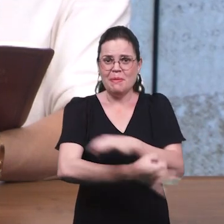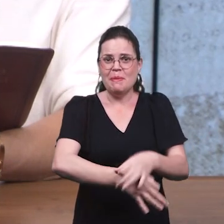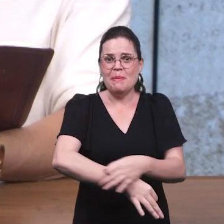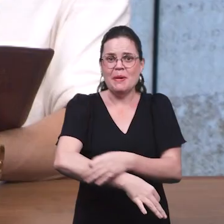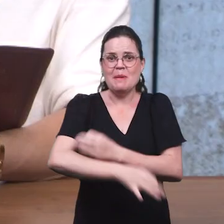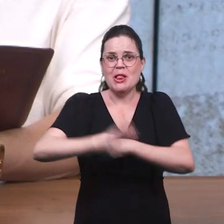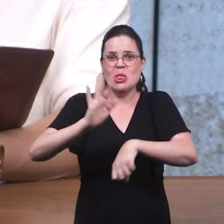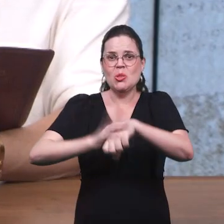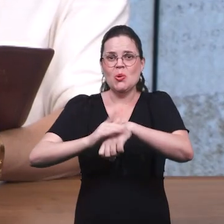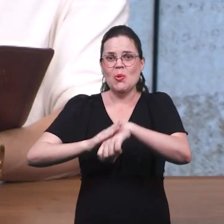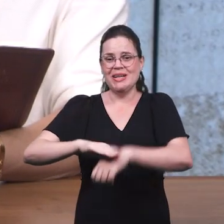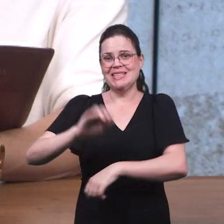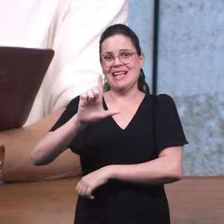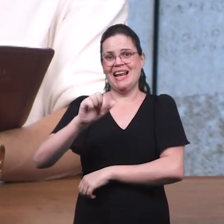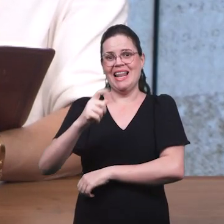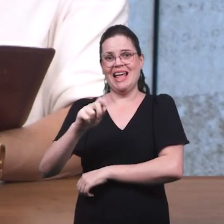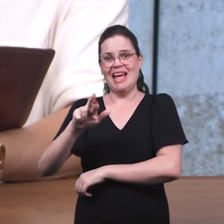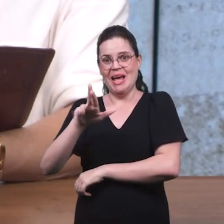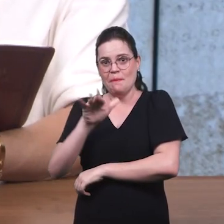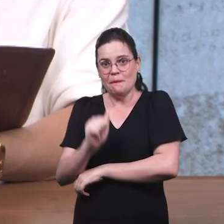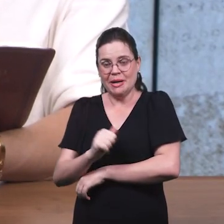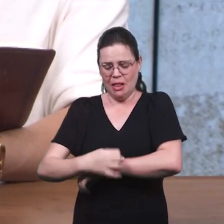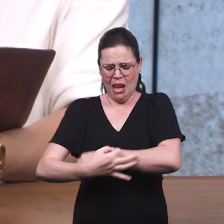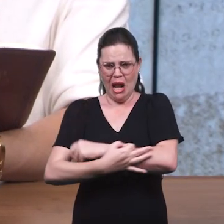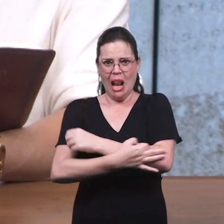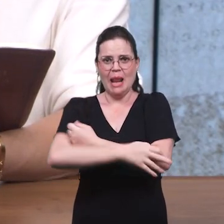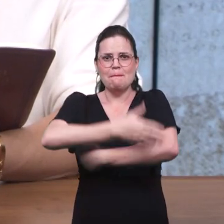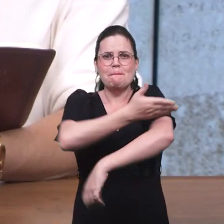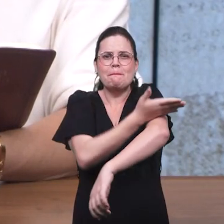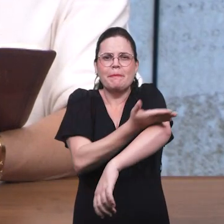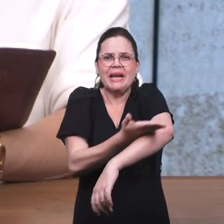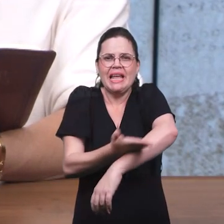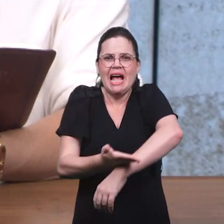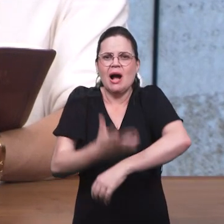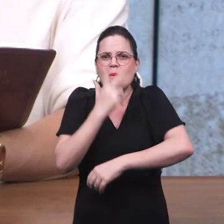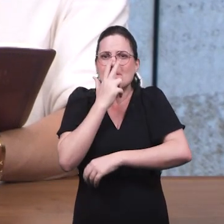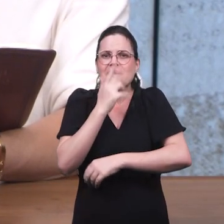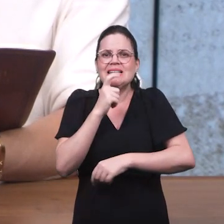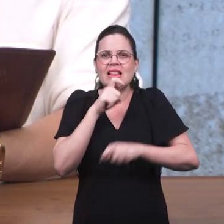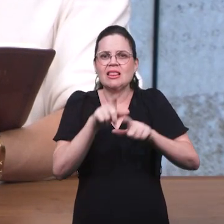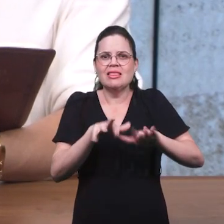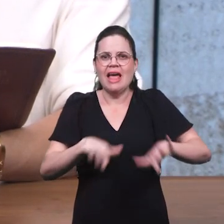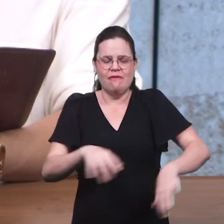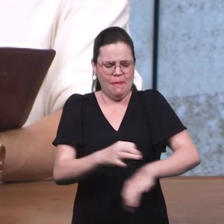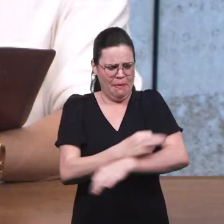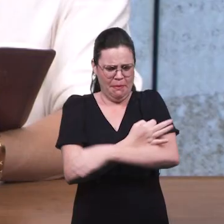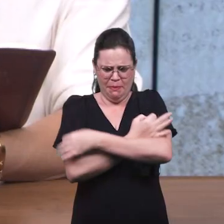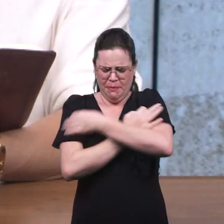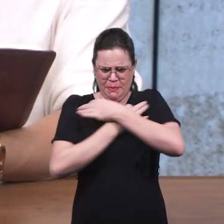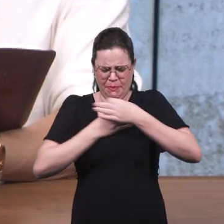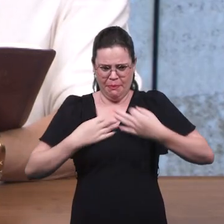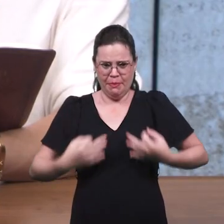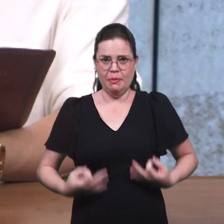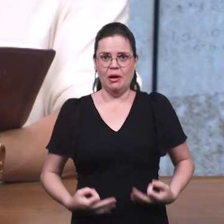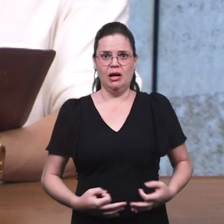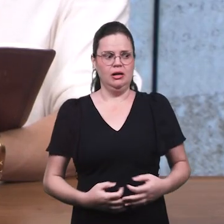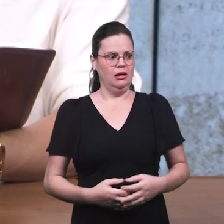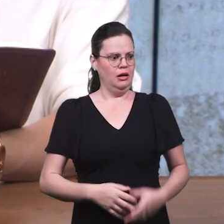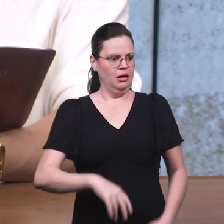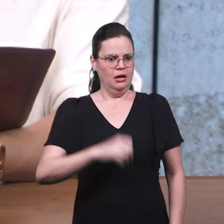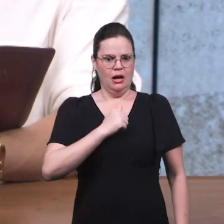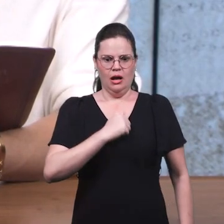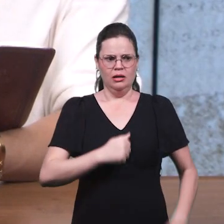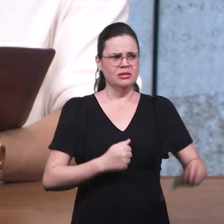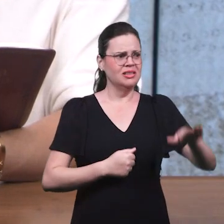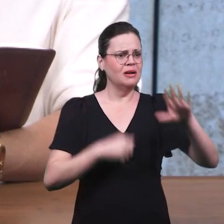Arão para Miriam, e eis que era leprosa. Pelo que Arão disse a Moisés: ah,